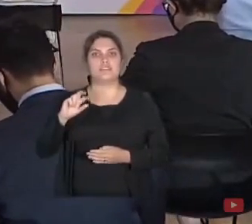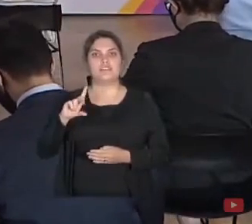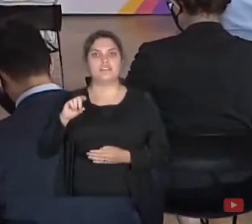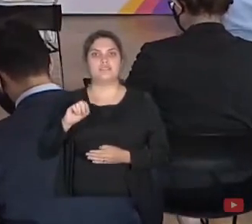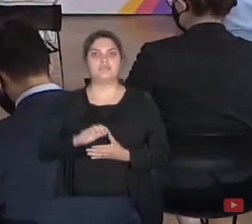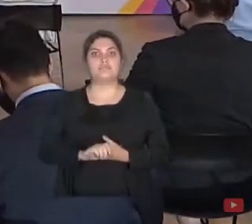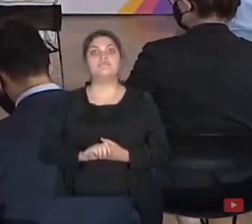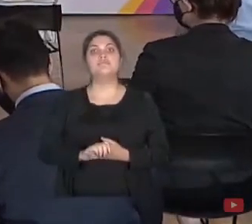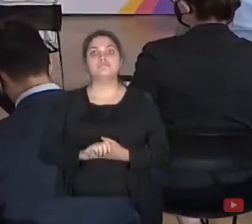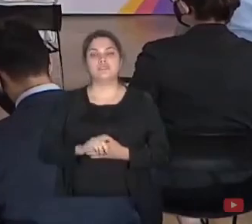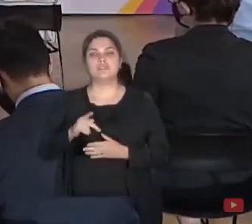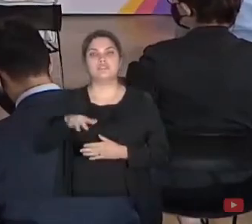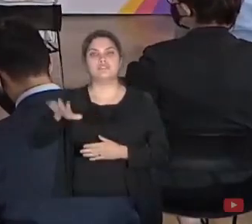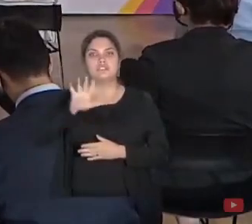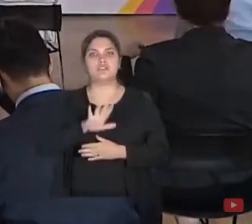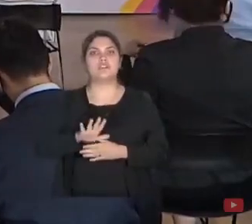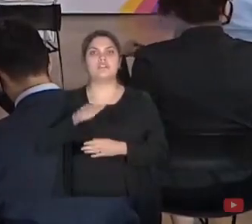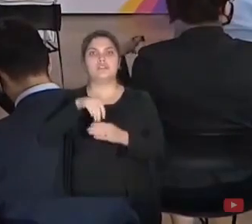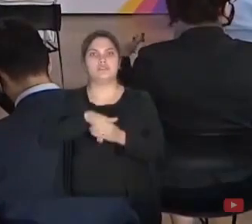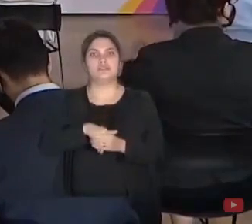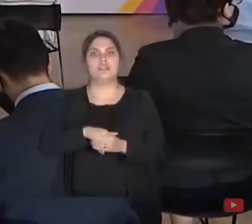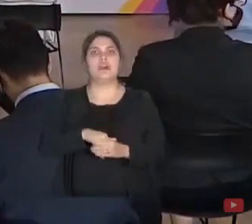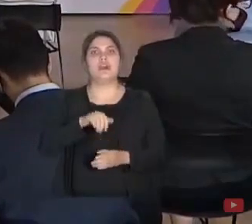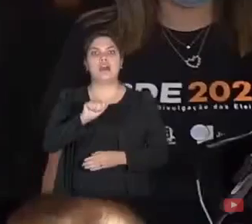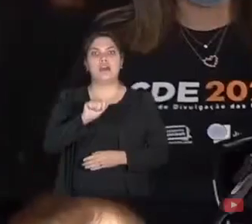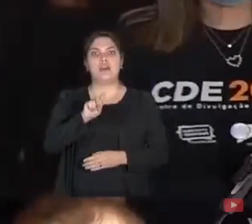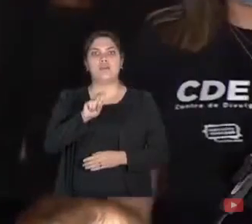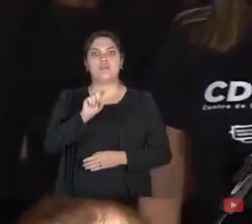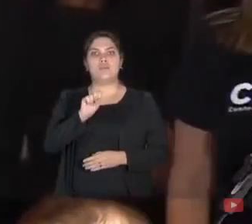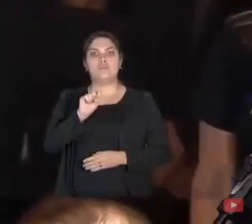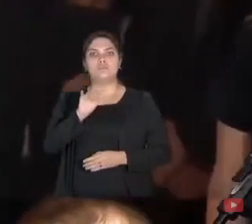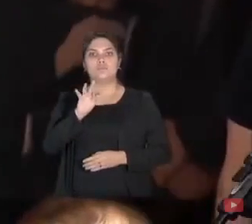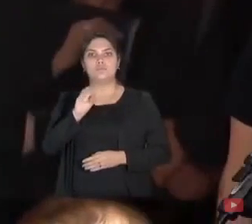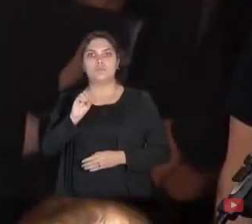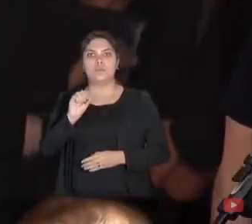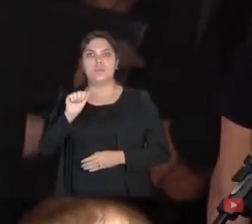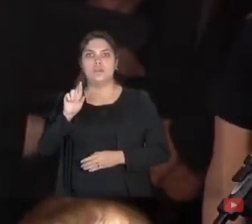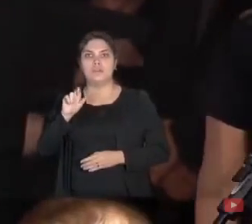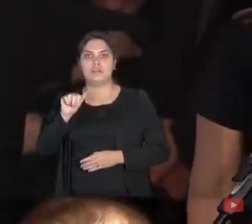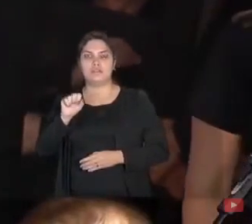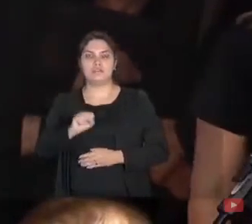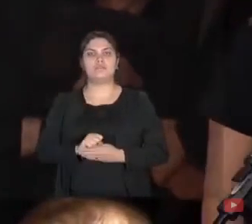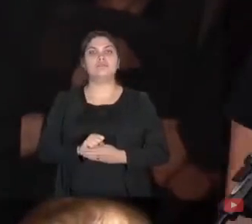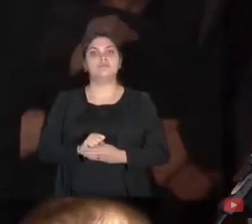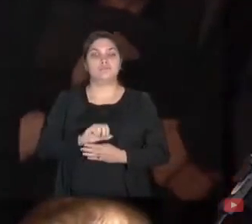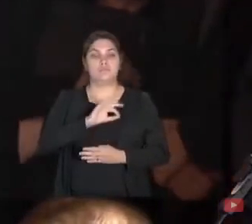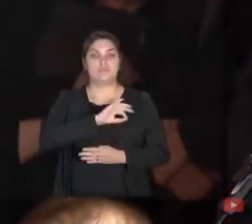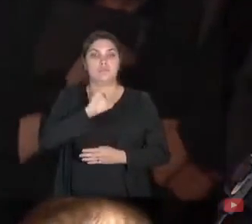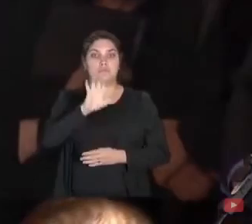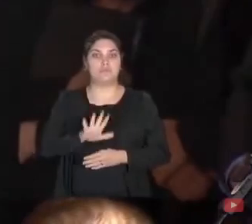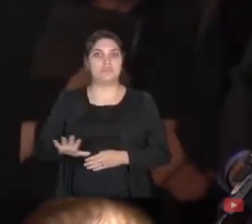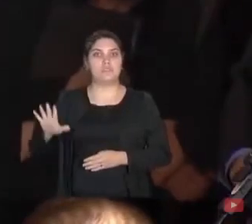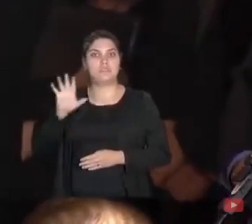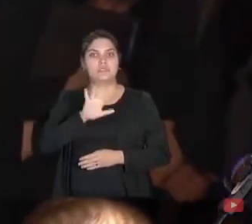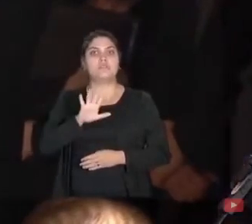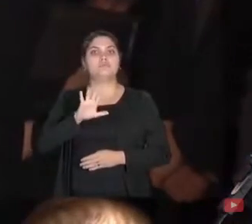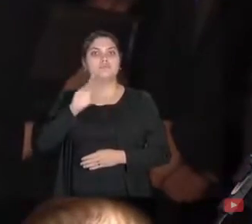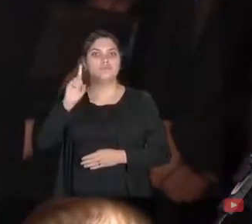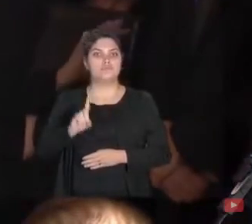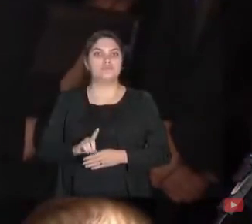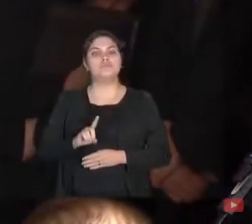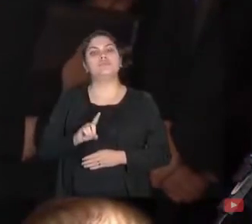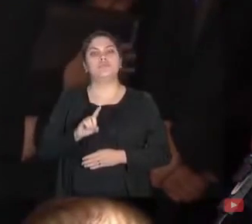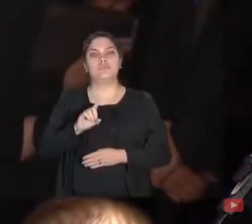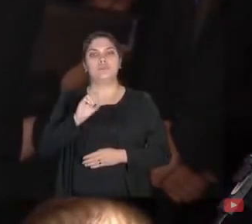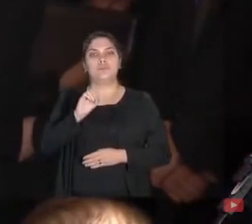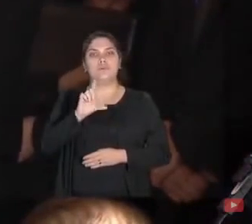Senhor Procurador-Geral Eleitoral, Dr. Augusto Aras, o Senhor Diretor-Geral da Polícia Federal, Dr. Rolando Alexandre